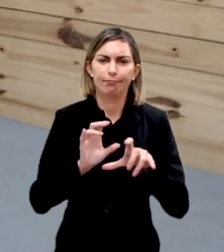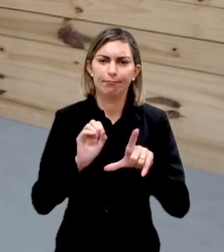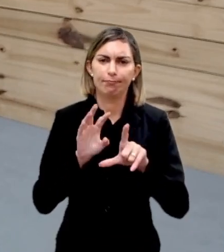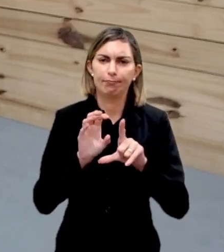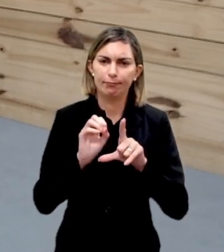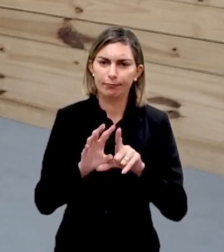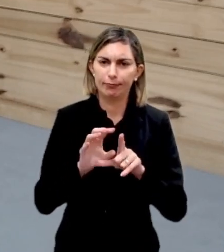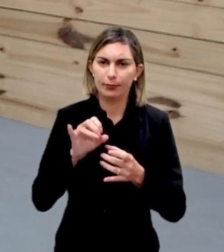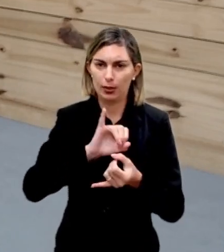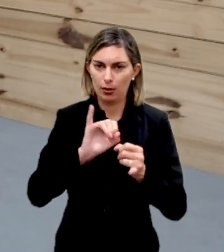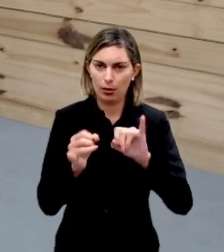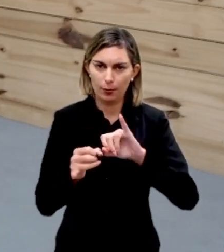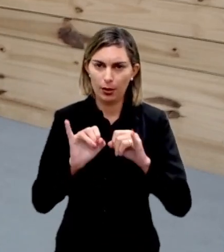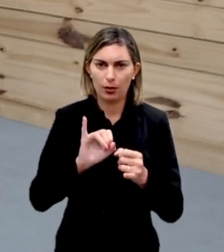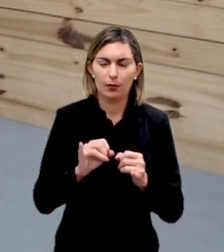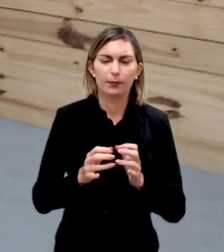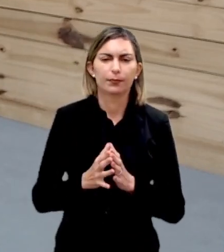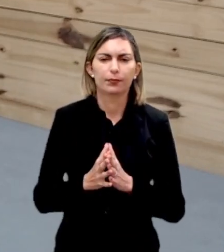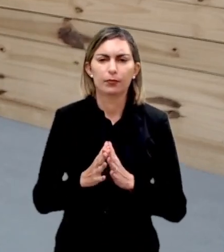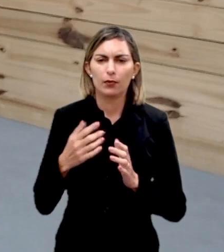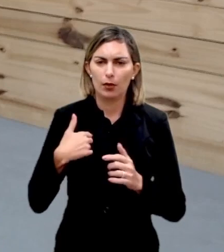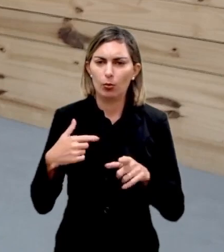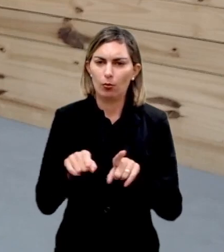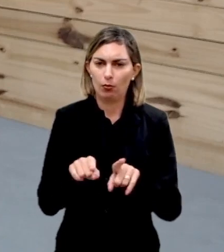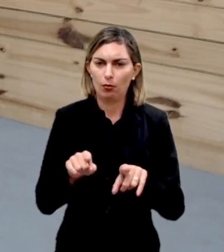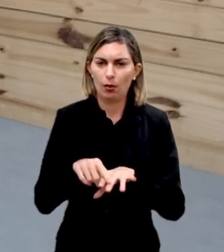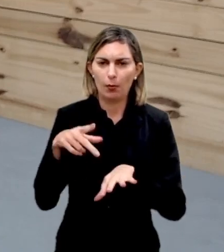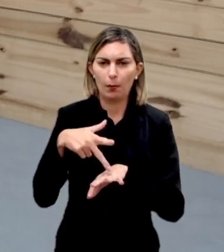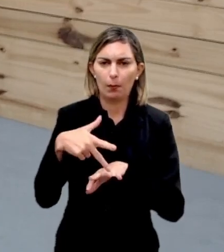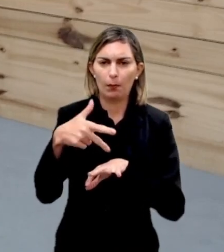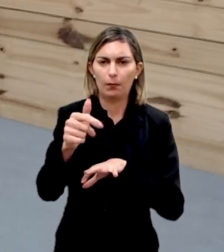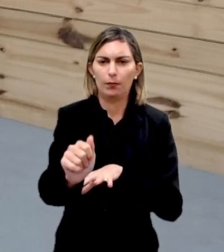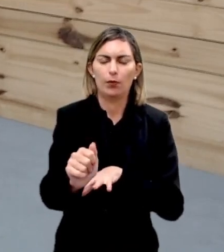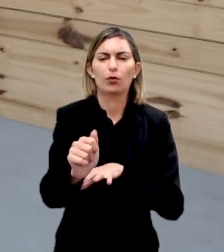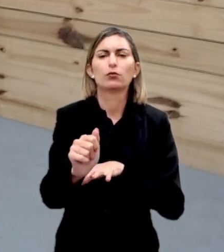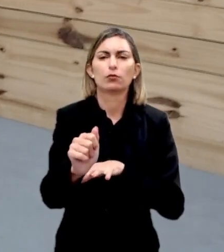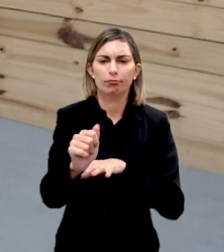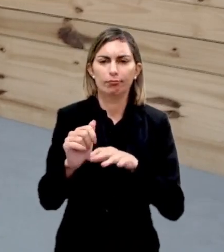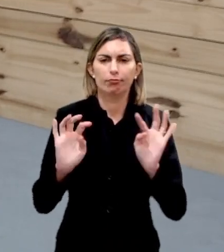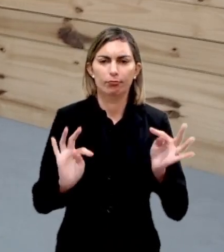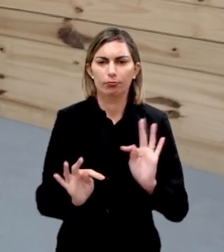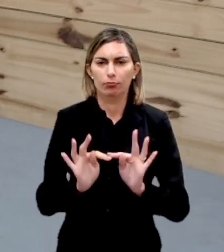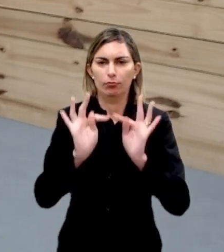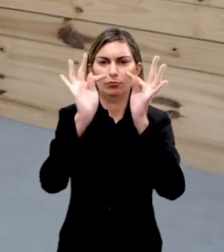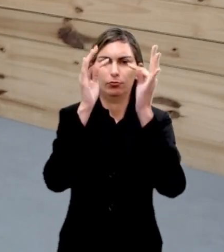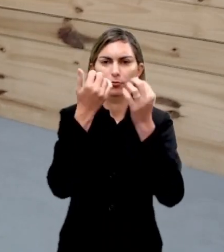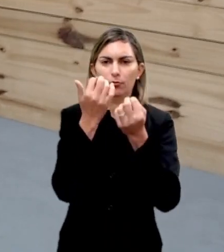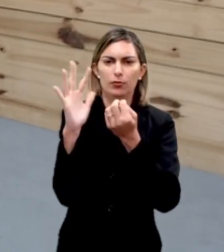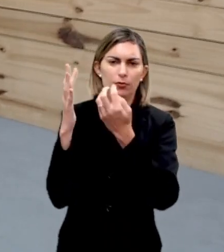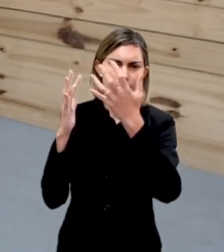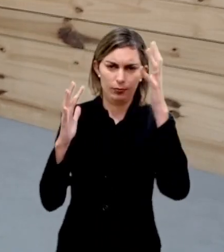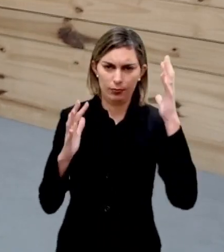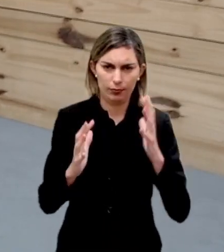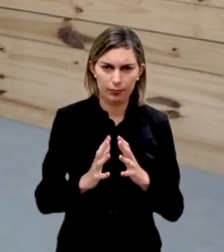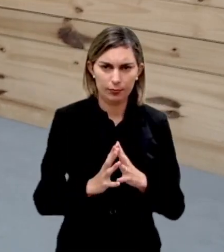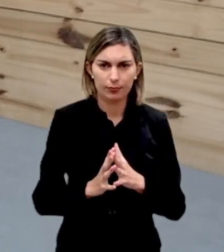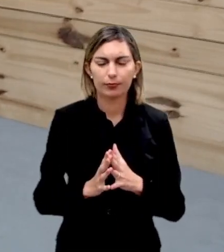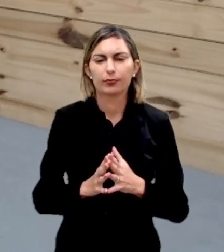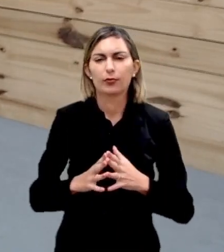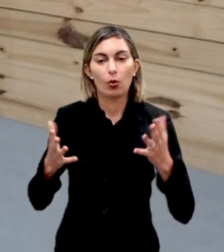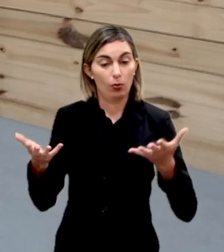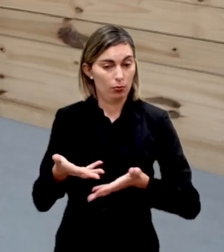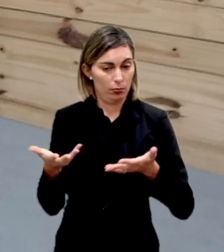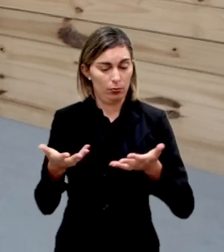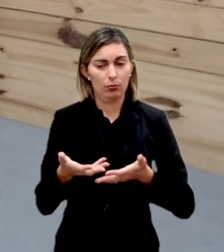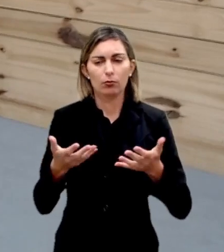licenciado em Química e sou também pós-graduado em Tecnologia do Meio Ambiente. Hoje